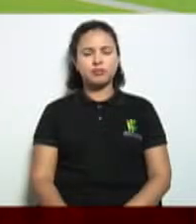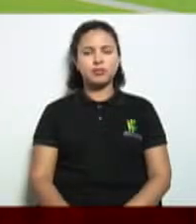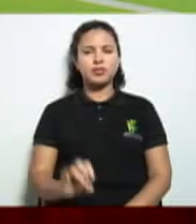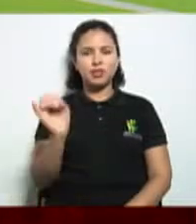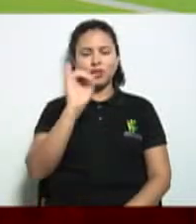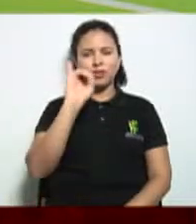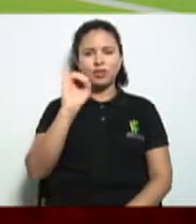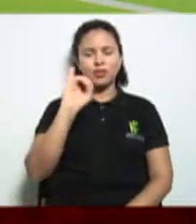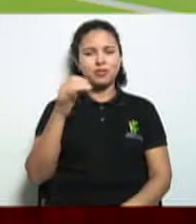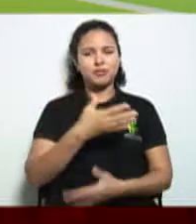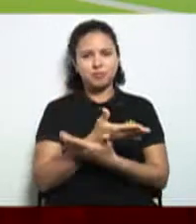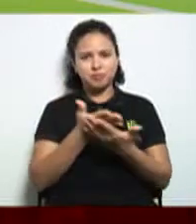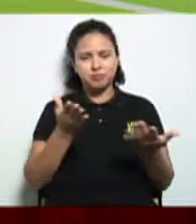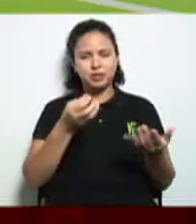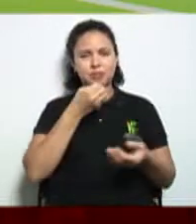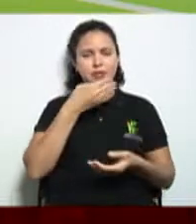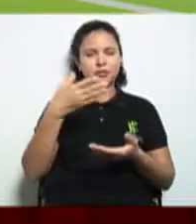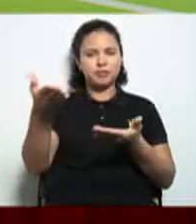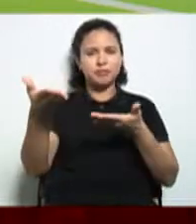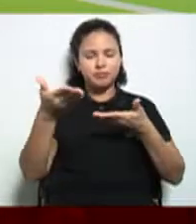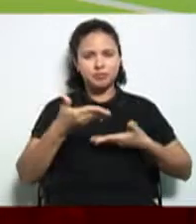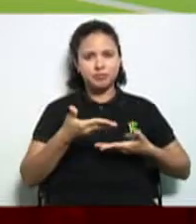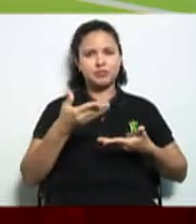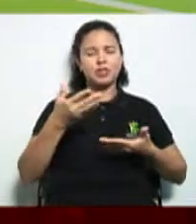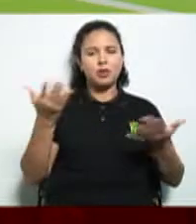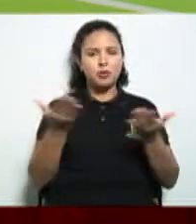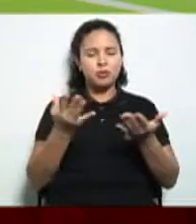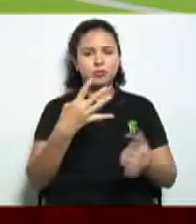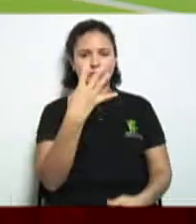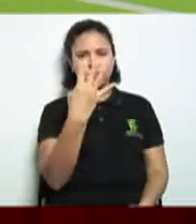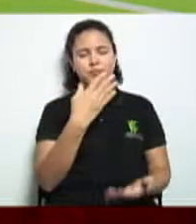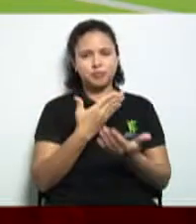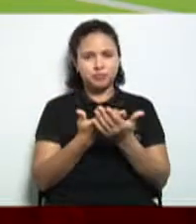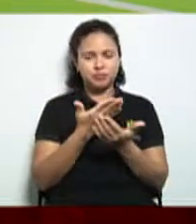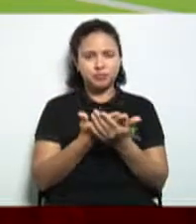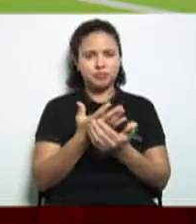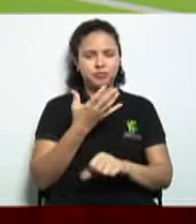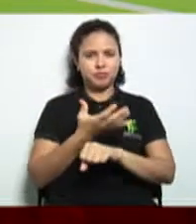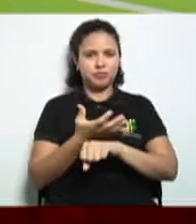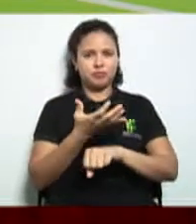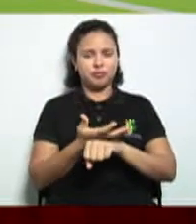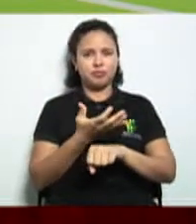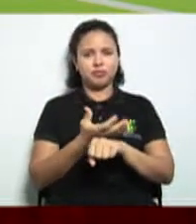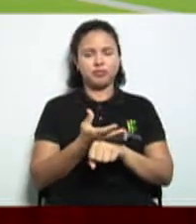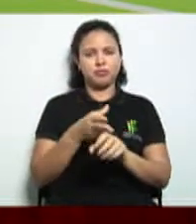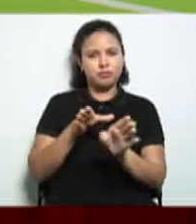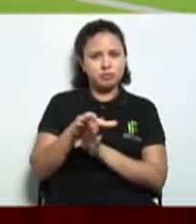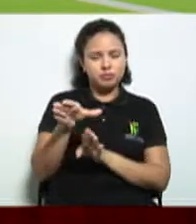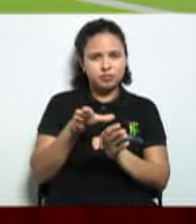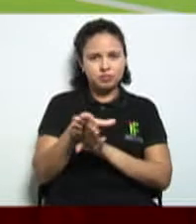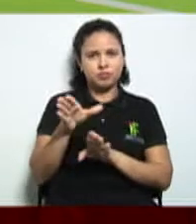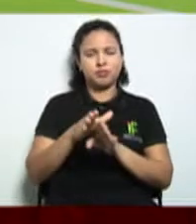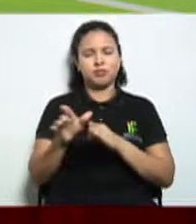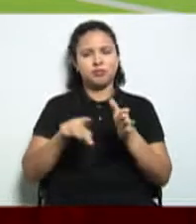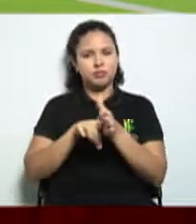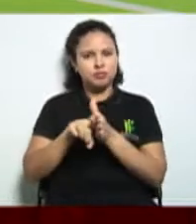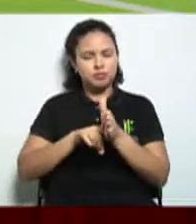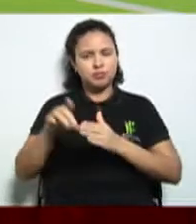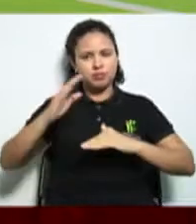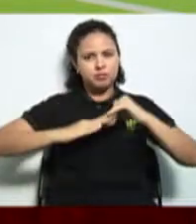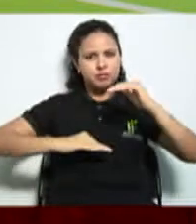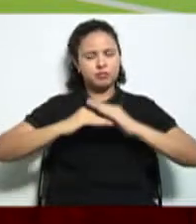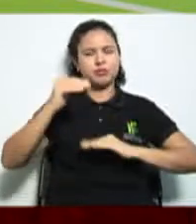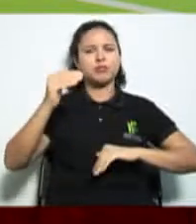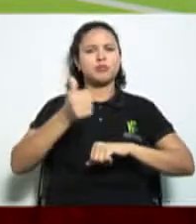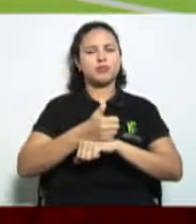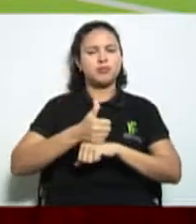Saudações a todos, sejam bem-vindos à nossa quarta aula da disciplina de Orientação para Pesquisa e Prática Profissional. Eu sou a professora